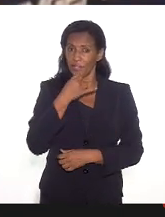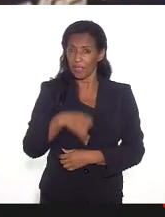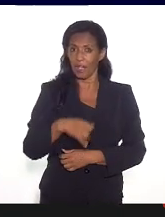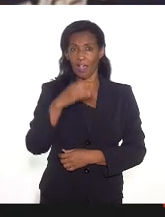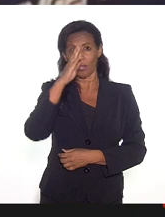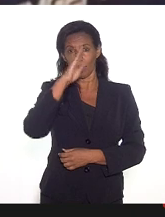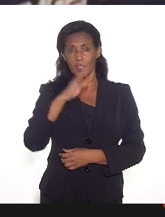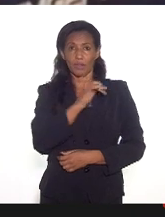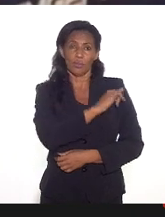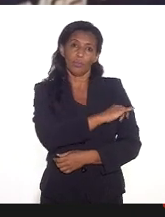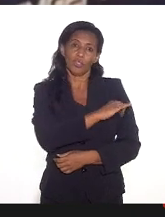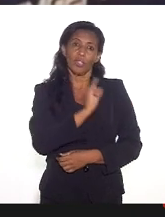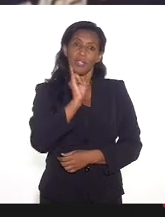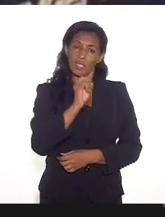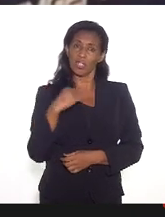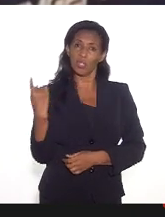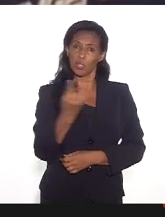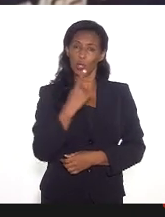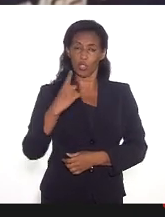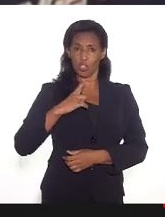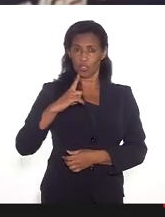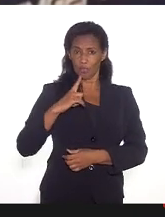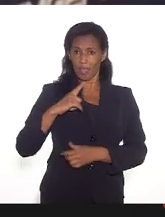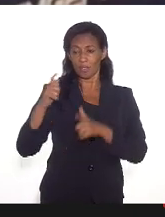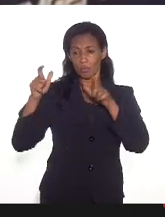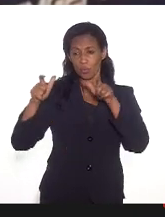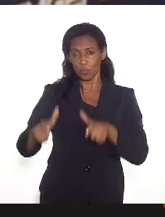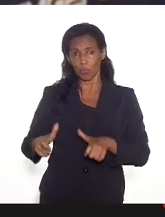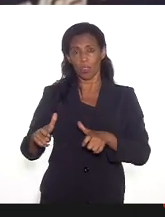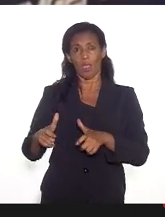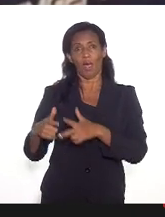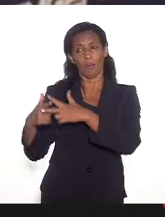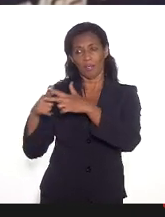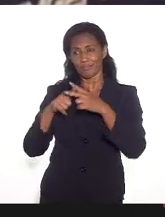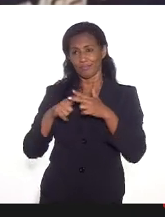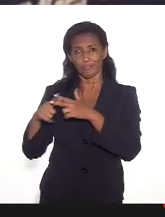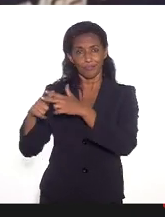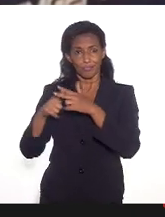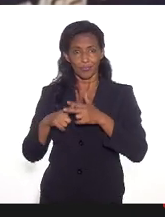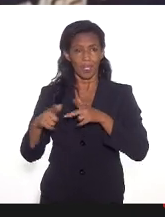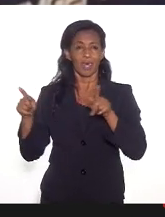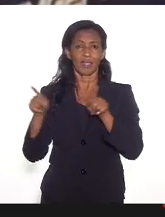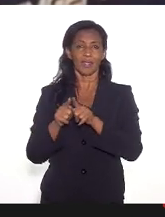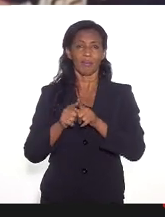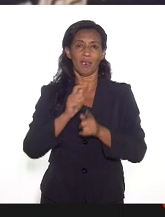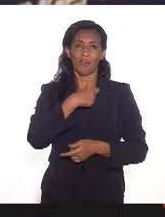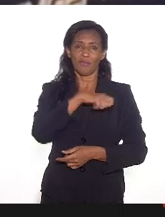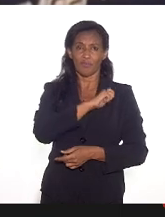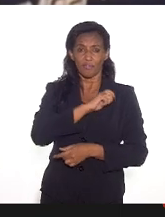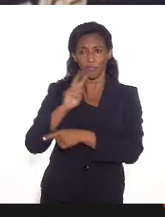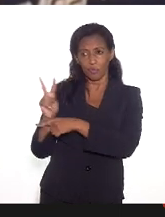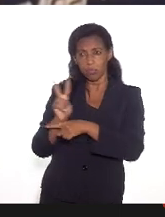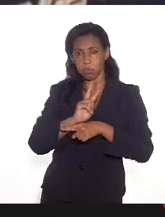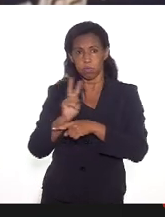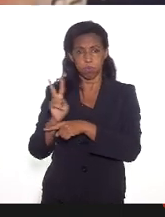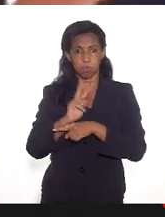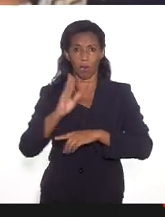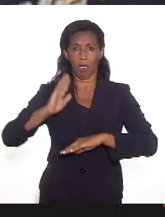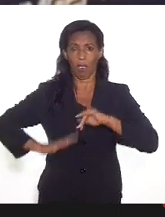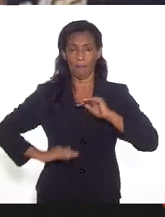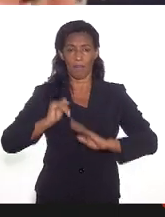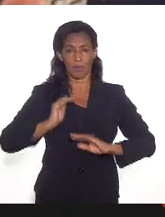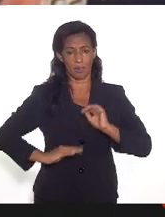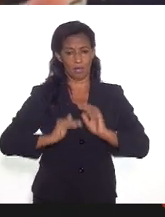Rio de Janeiro, se nós tivéssemos estaleiros plenamente qualificados, fiscalizados e capacitados. E nós temos